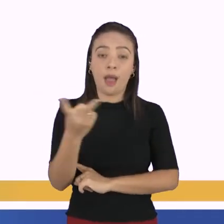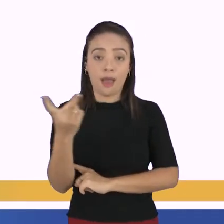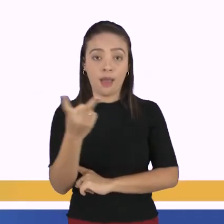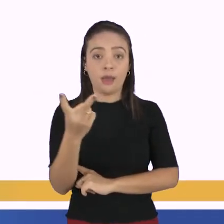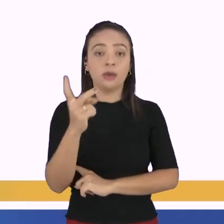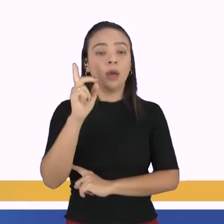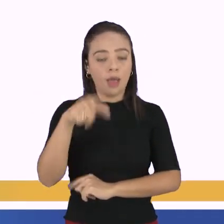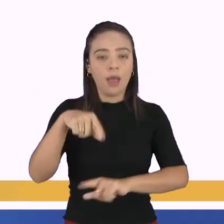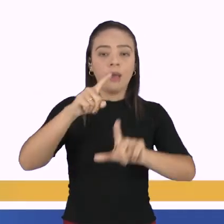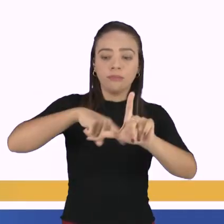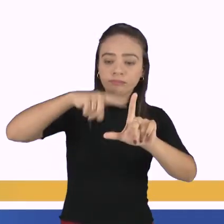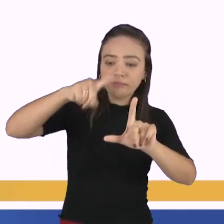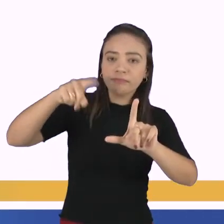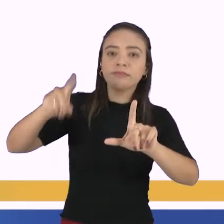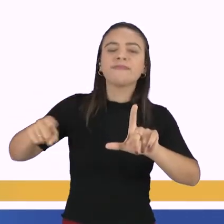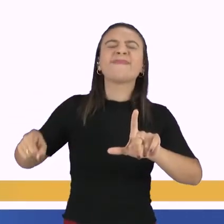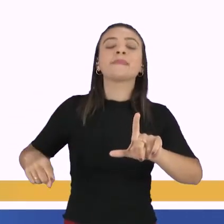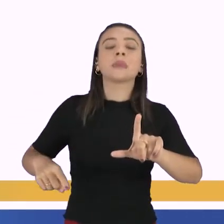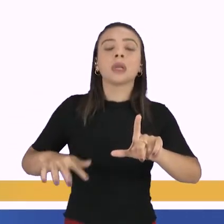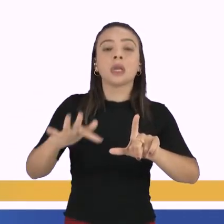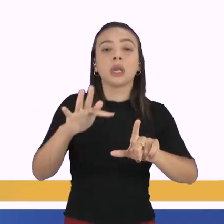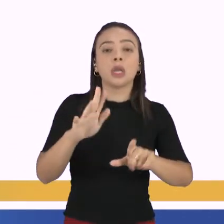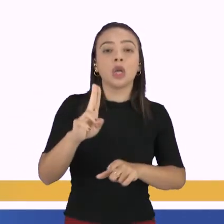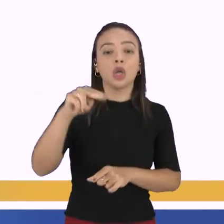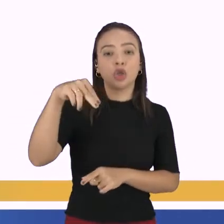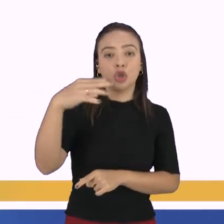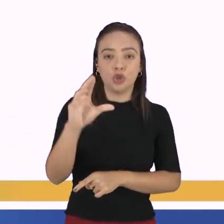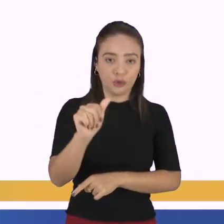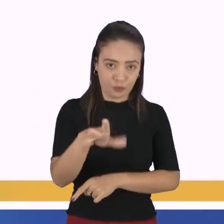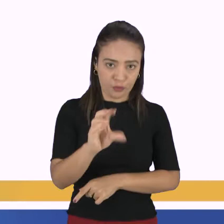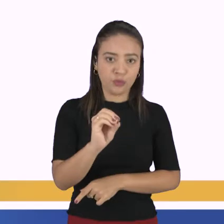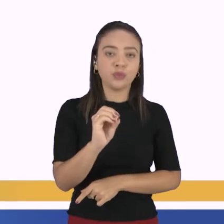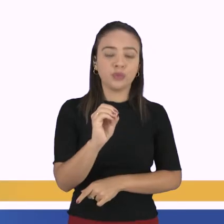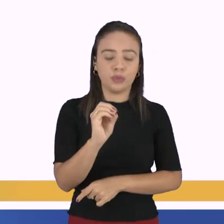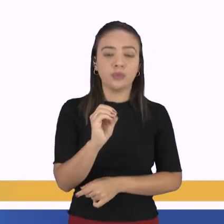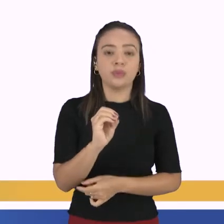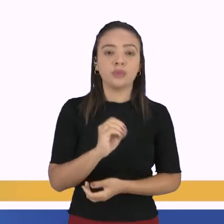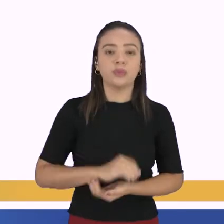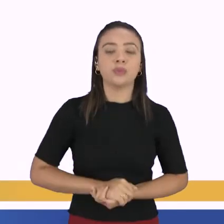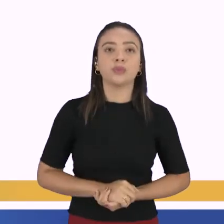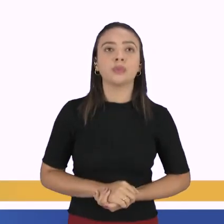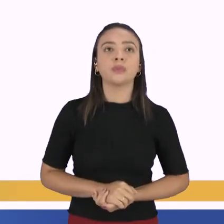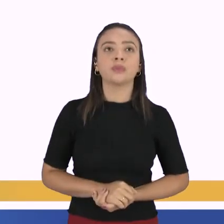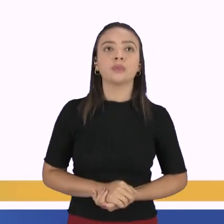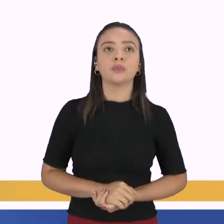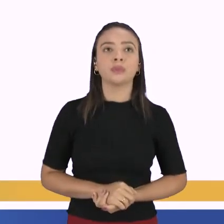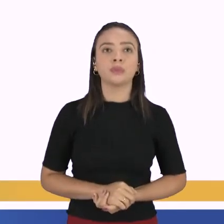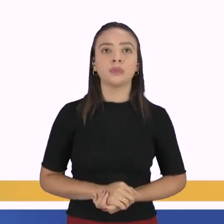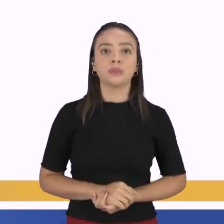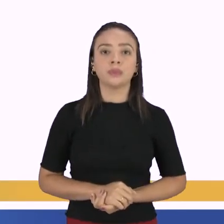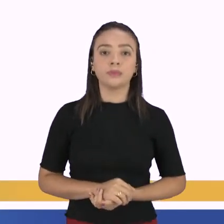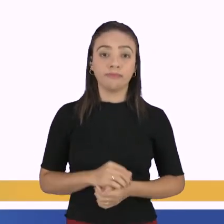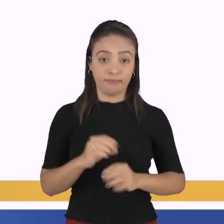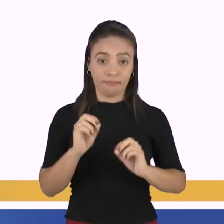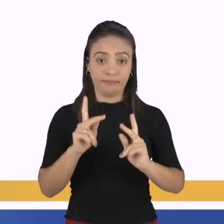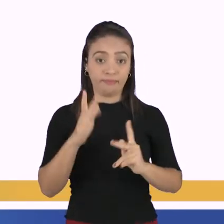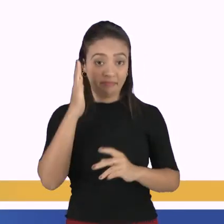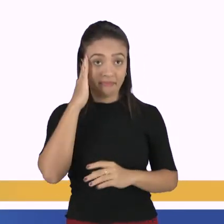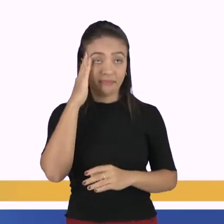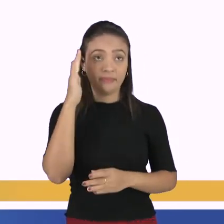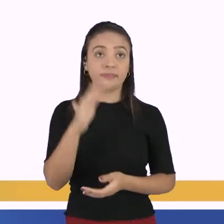dois gráficos aí, essas duas curvas, elas representam um gráfico de função, ok?